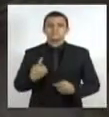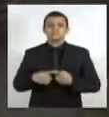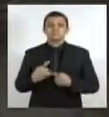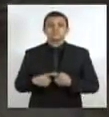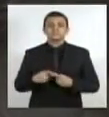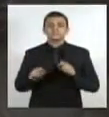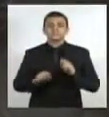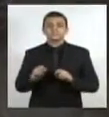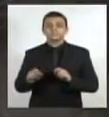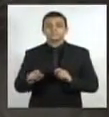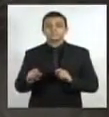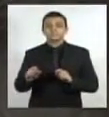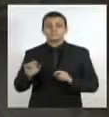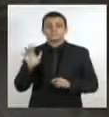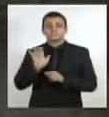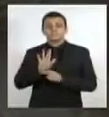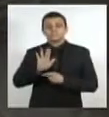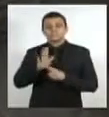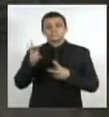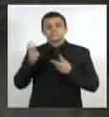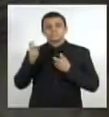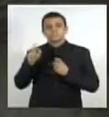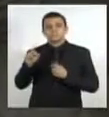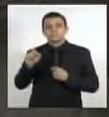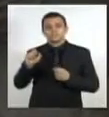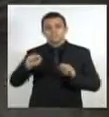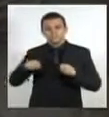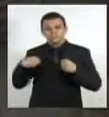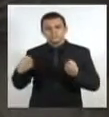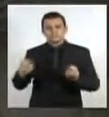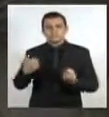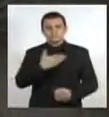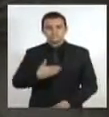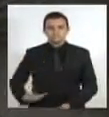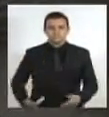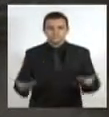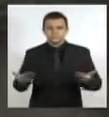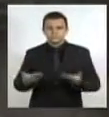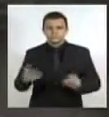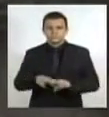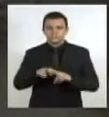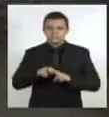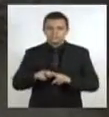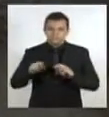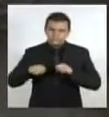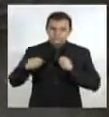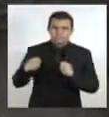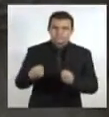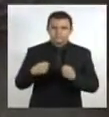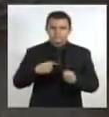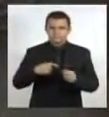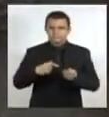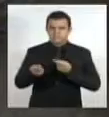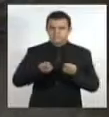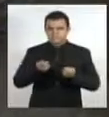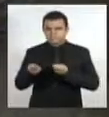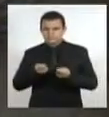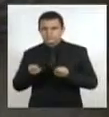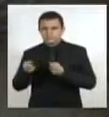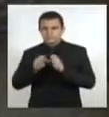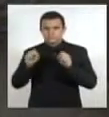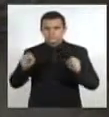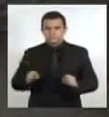de reconhecer os esforços do atual governo, no sentido de tomar o controle do sistema